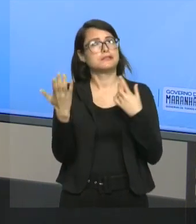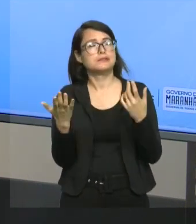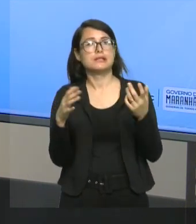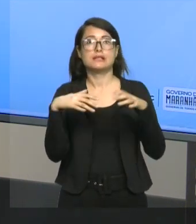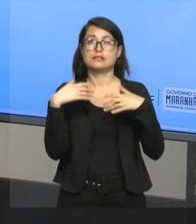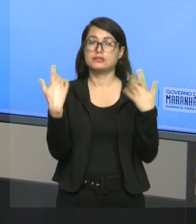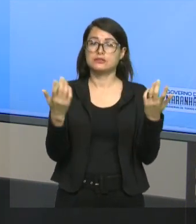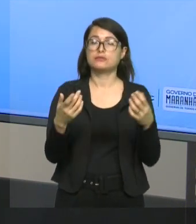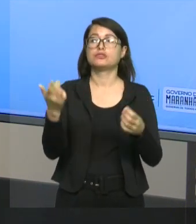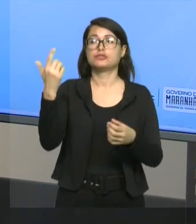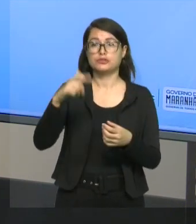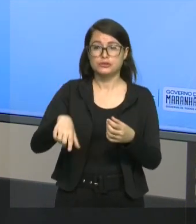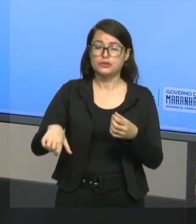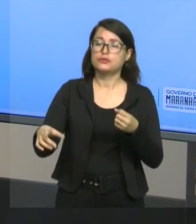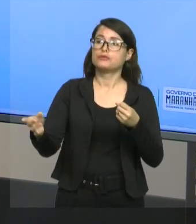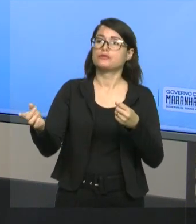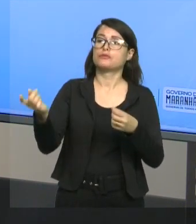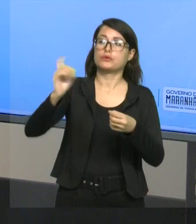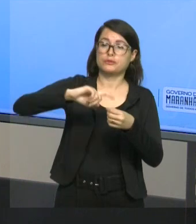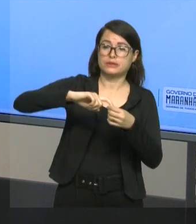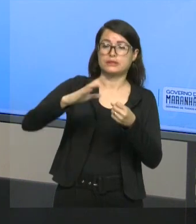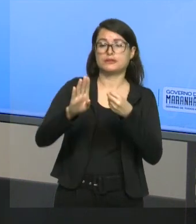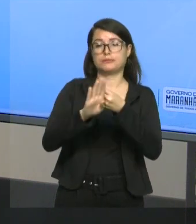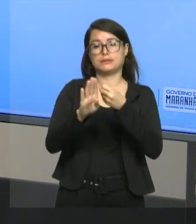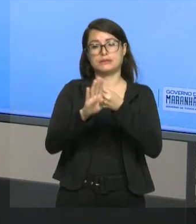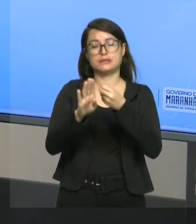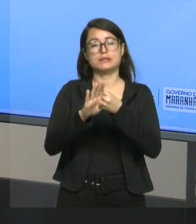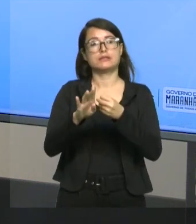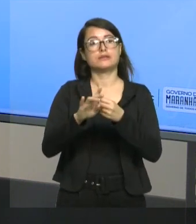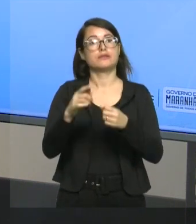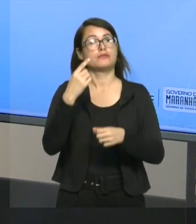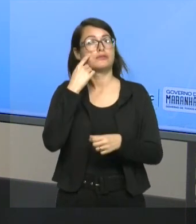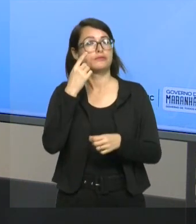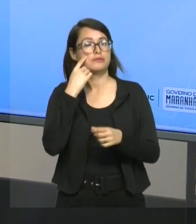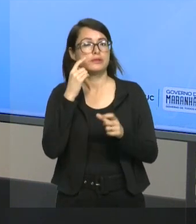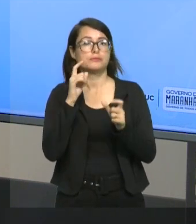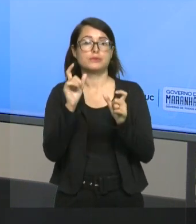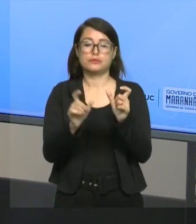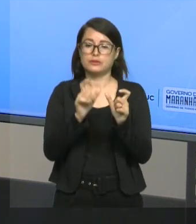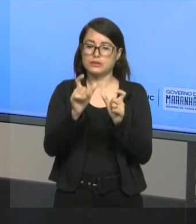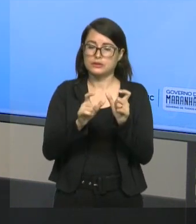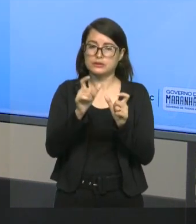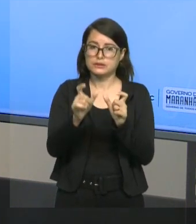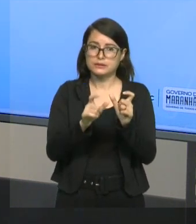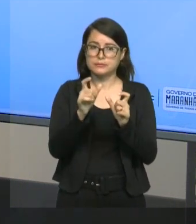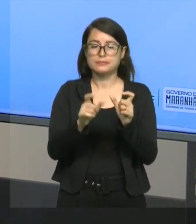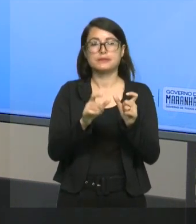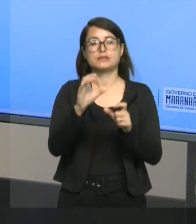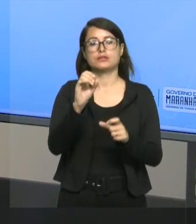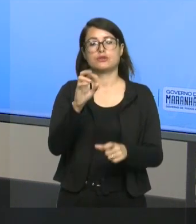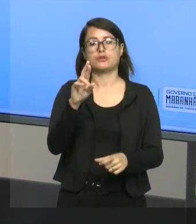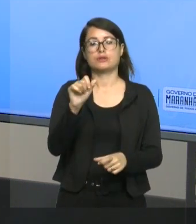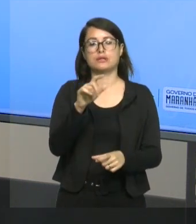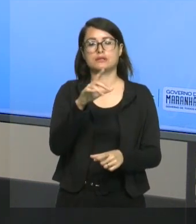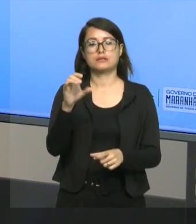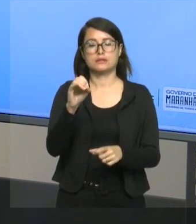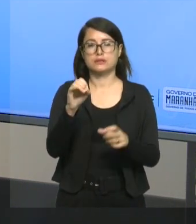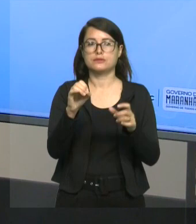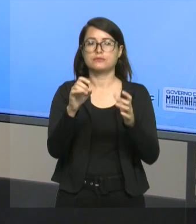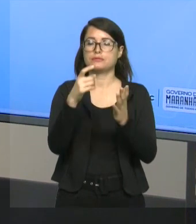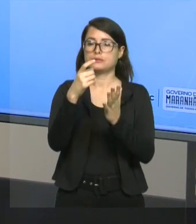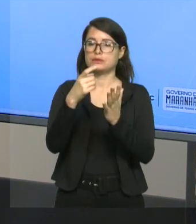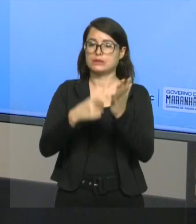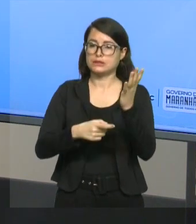o substantivo. Vamos analisar morfologicamente uma oração. Precisamos reconhecer o substantivo. E